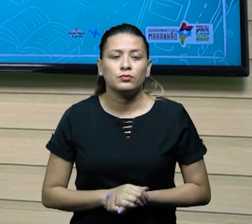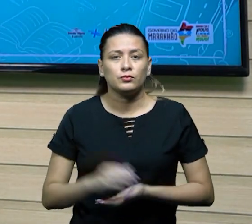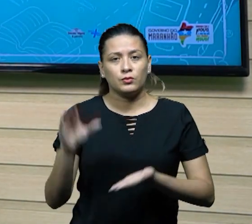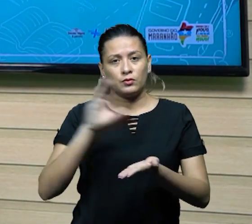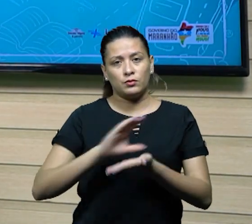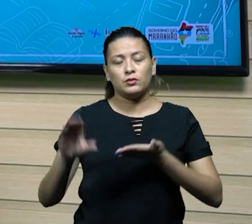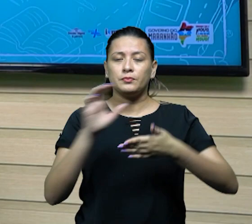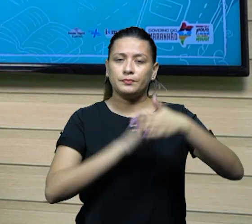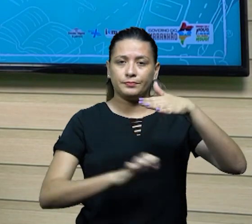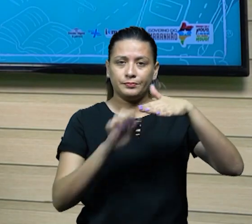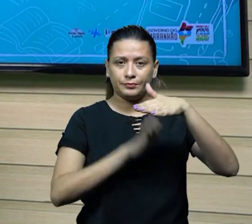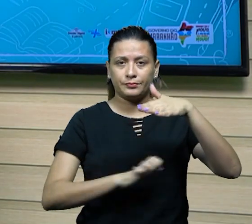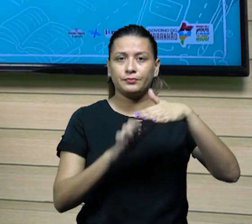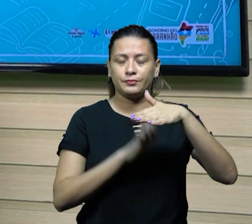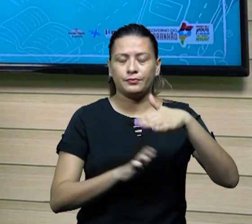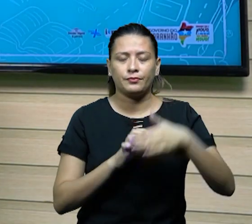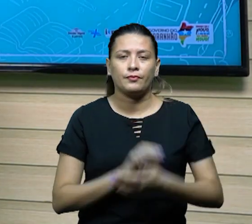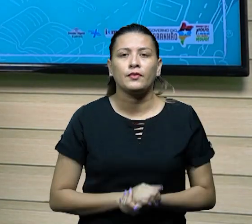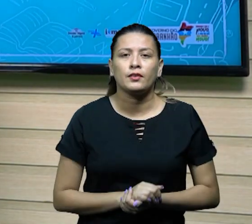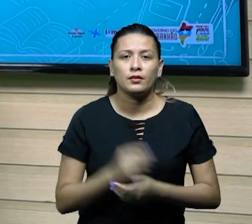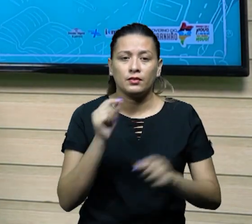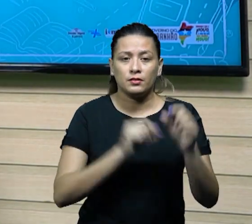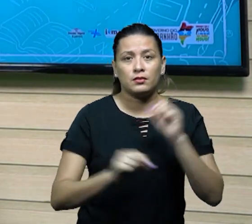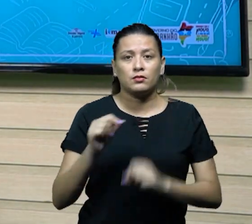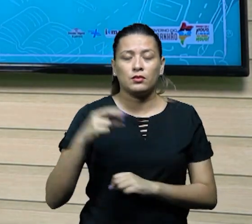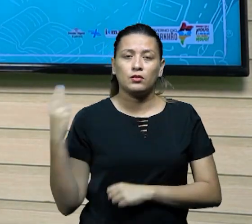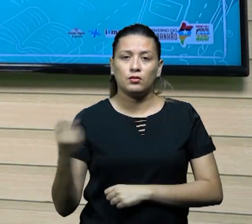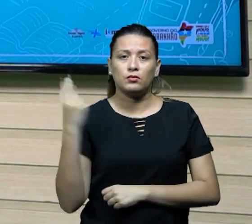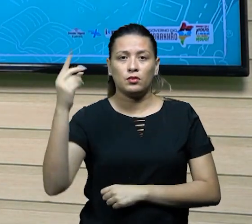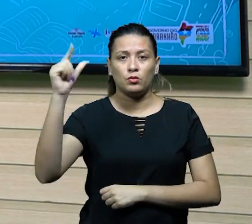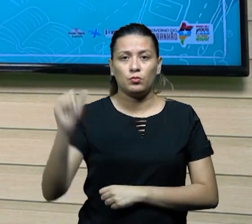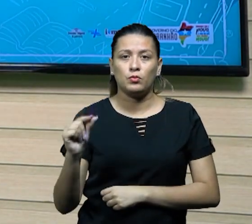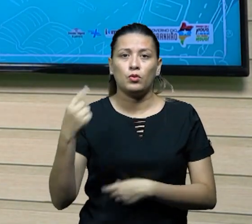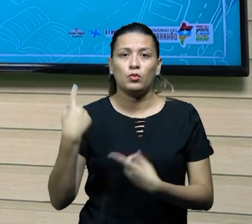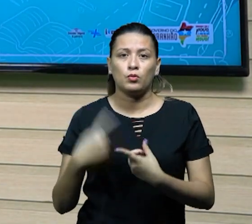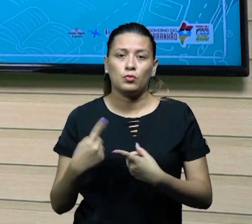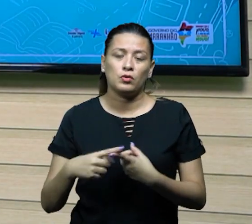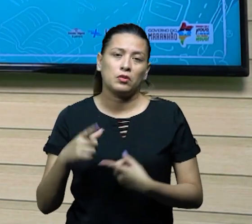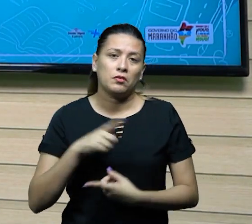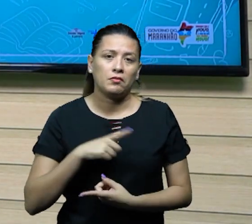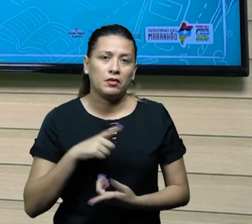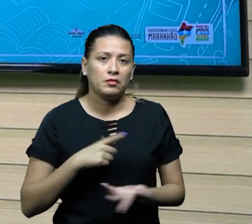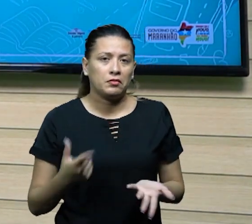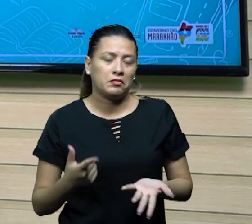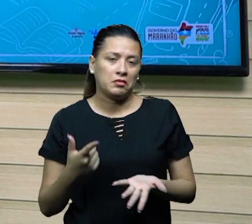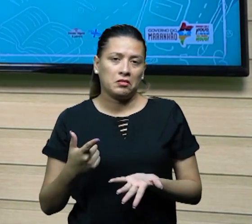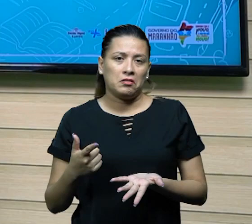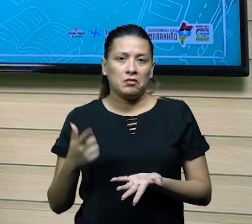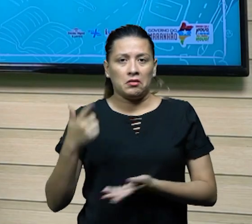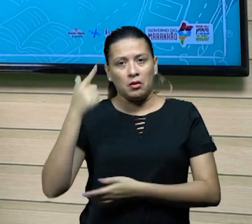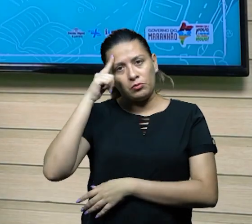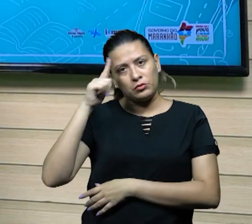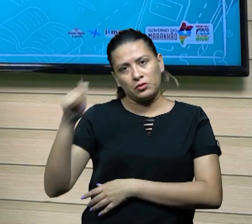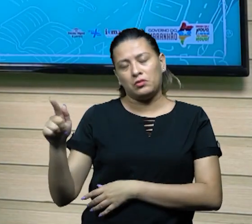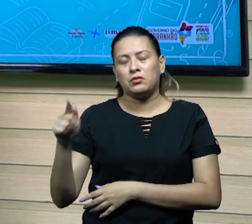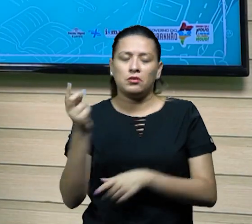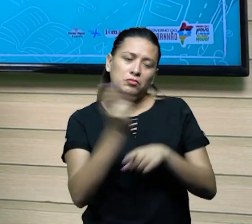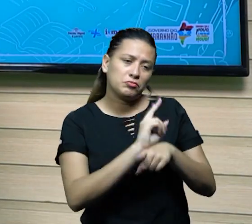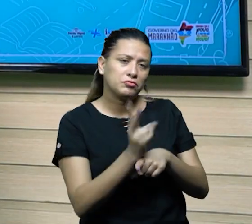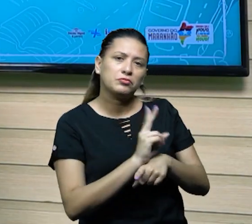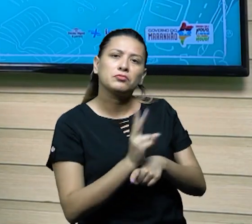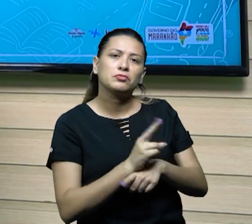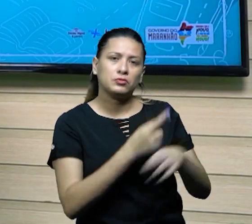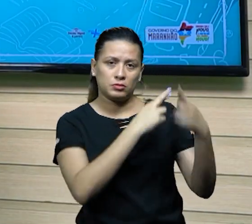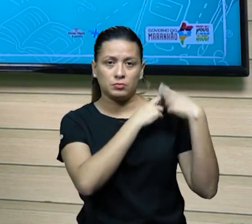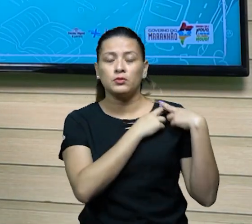tudo. Normalmente esse treinamento interno, o investimento para a empresa, que a empresa vai arcar, é um valor menor. Por quê? Ela vai botar